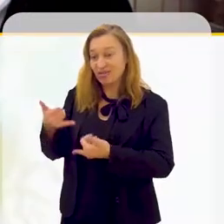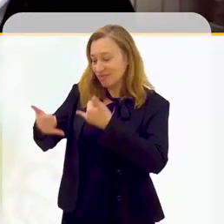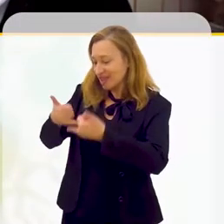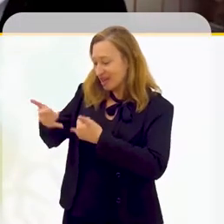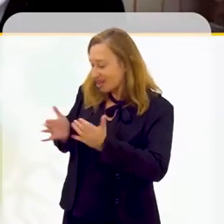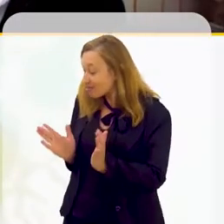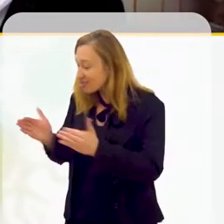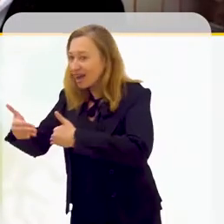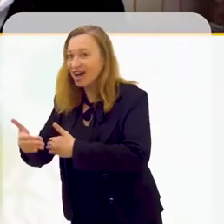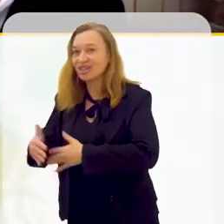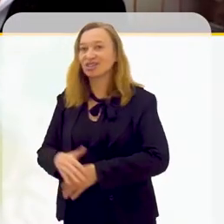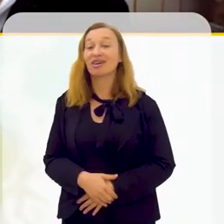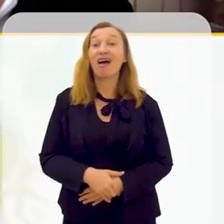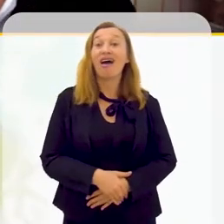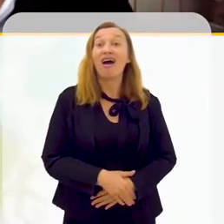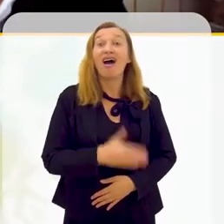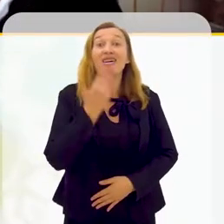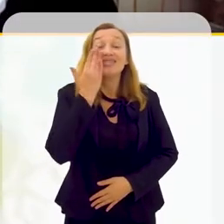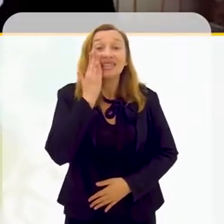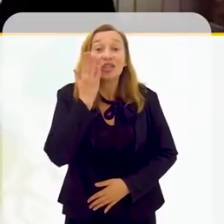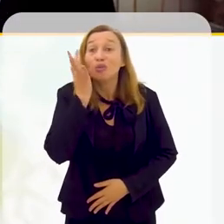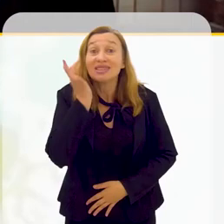quero brinquedo caixa